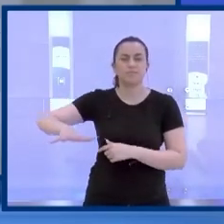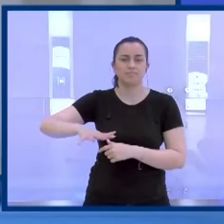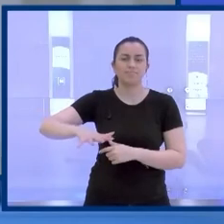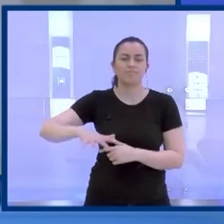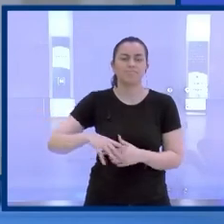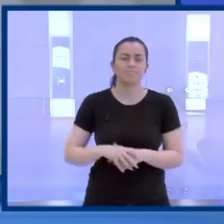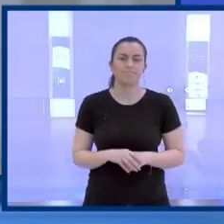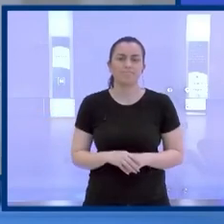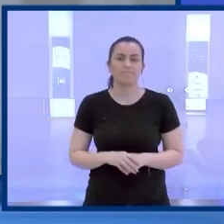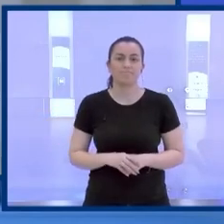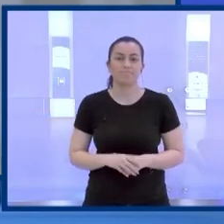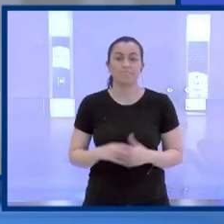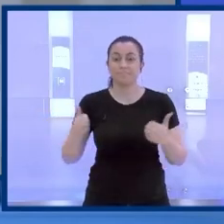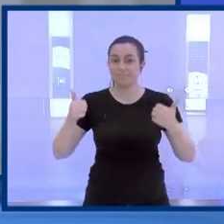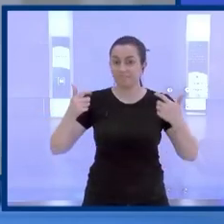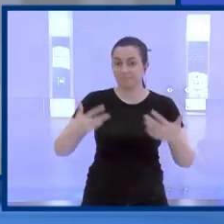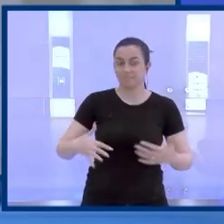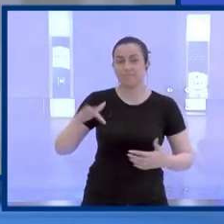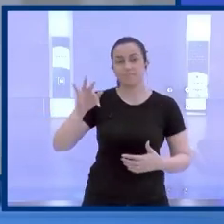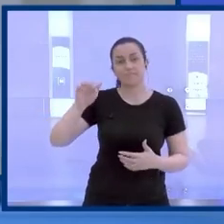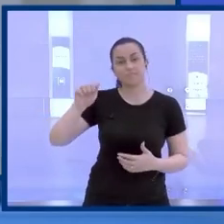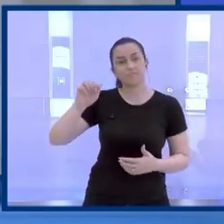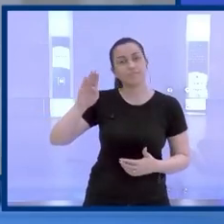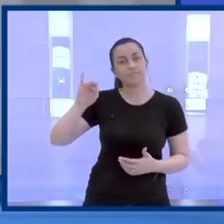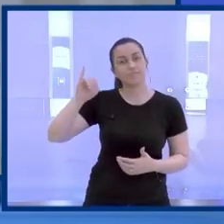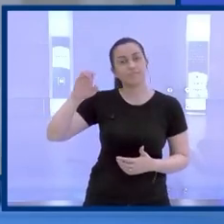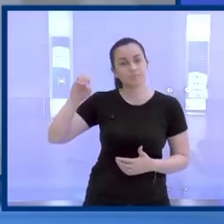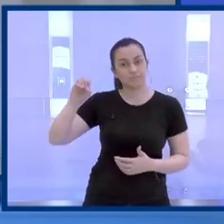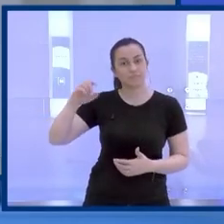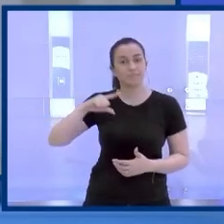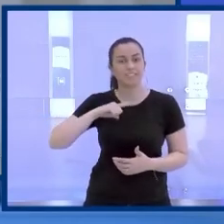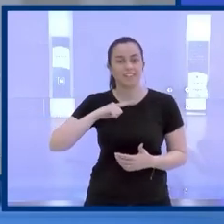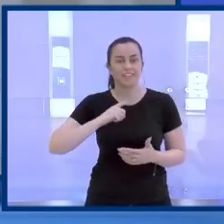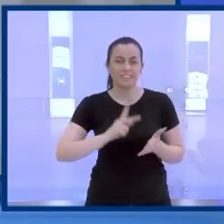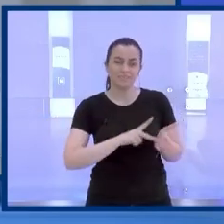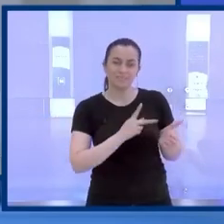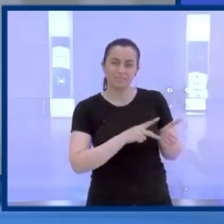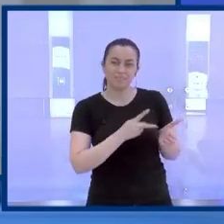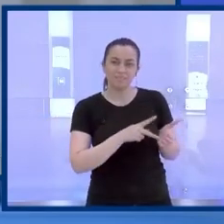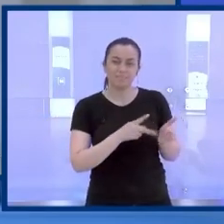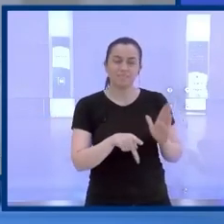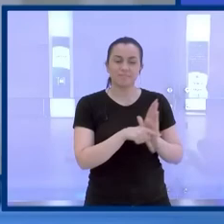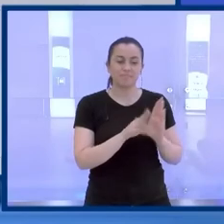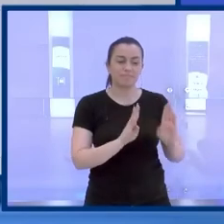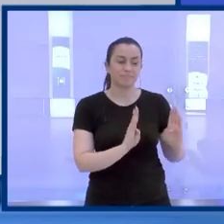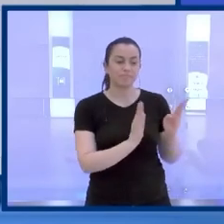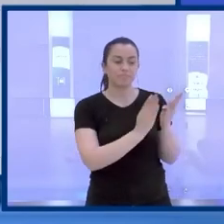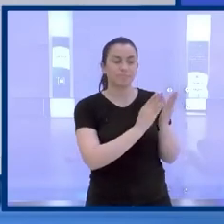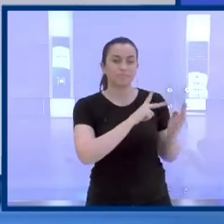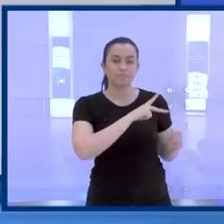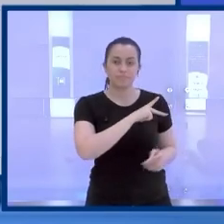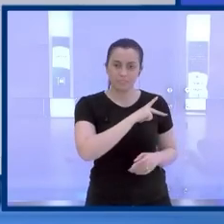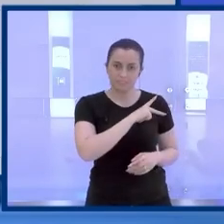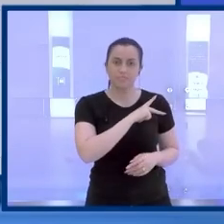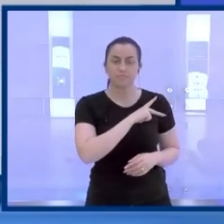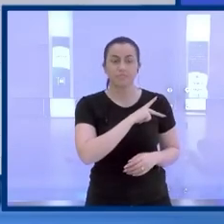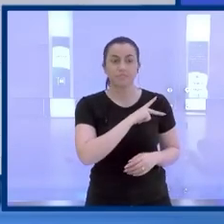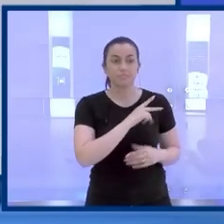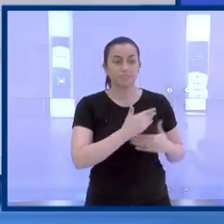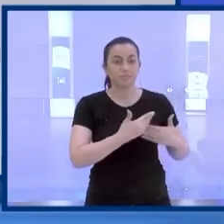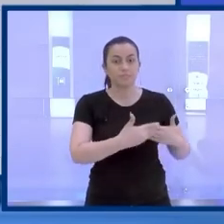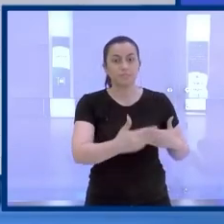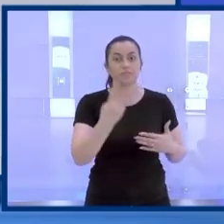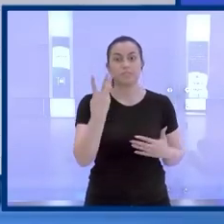serviço. Como falou o Fábio Abraão, nós temos aqui um portfólio de privatizações e concessões que podem chegar aí a cerca de